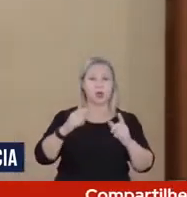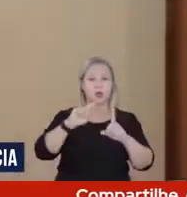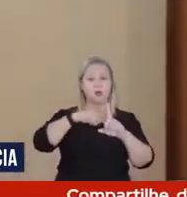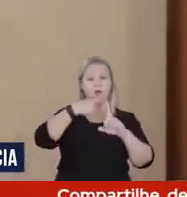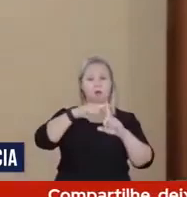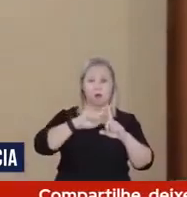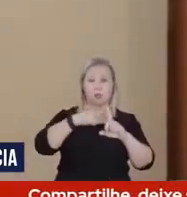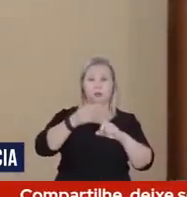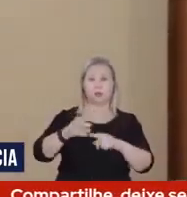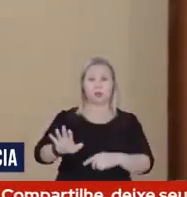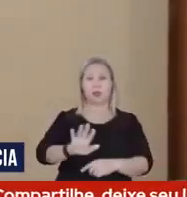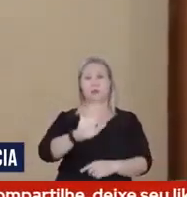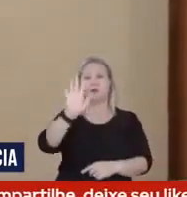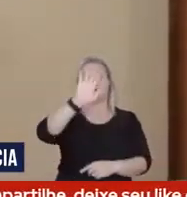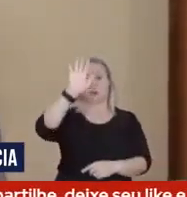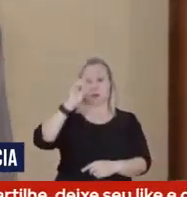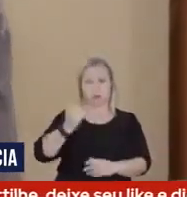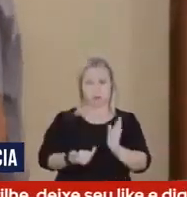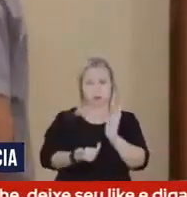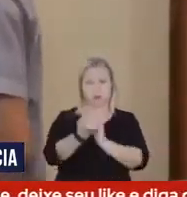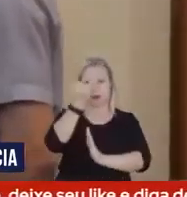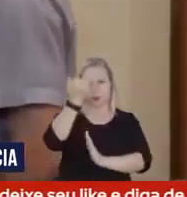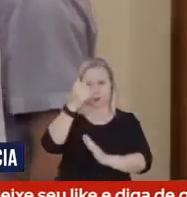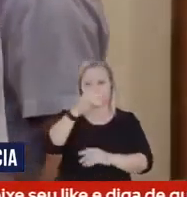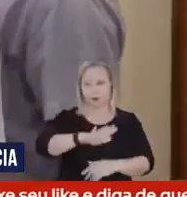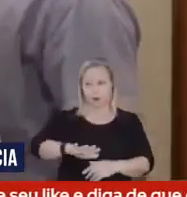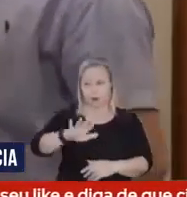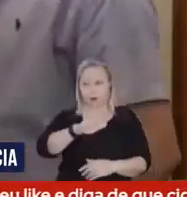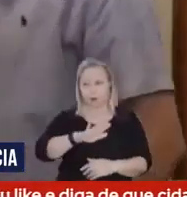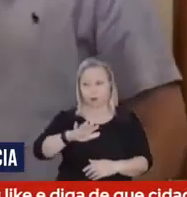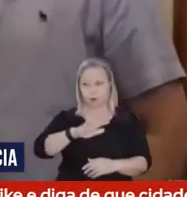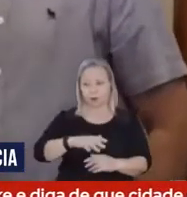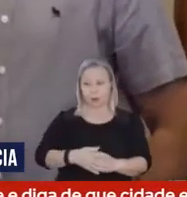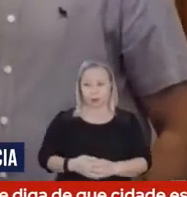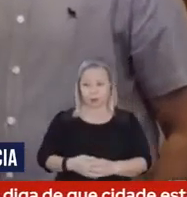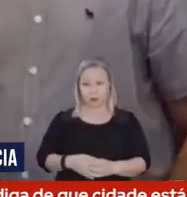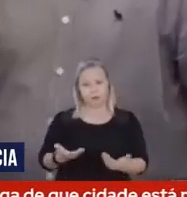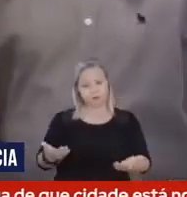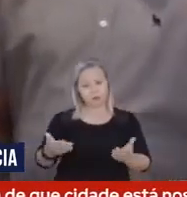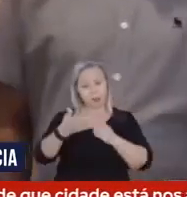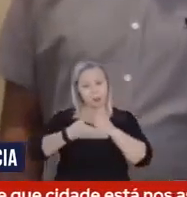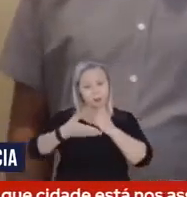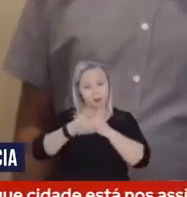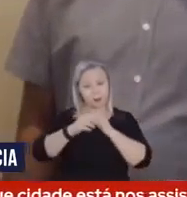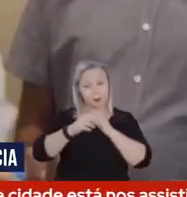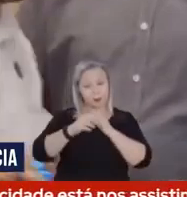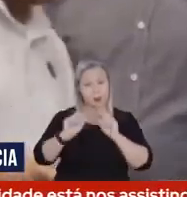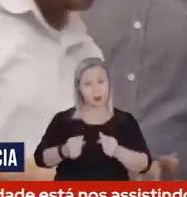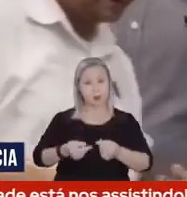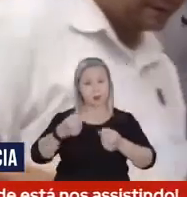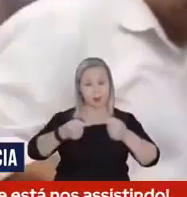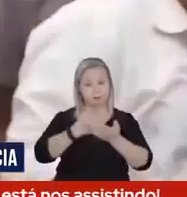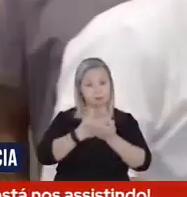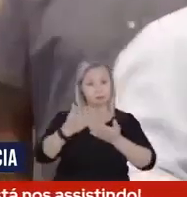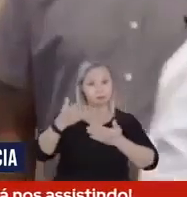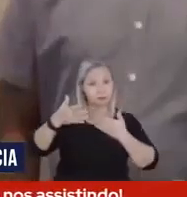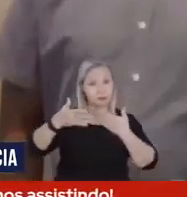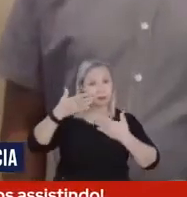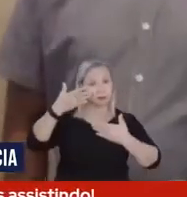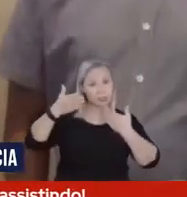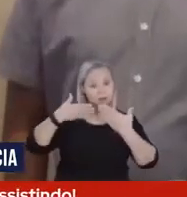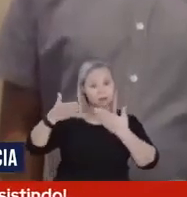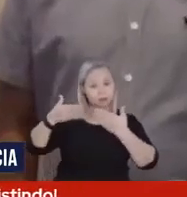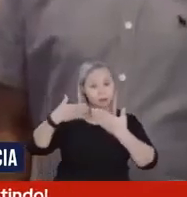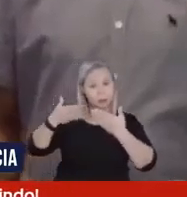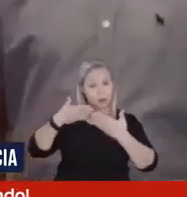Então, é fundamental a gente começar essa conversa discutindo o política de preços, que é o que está agora colocado como principal elemento, e tem